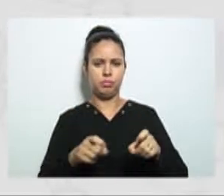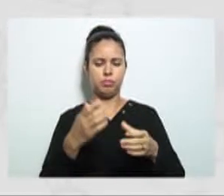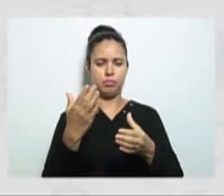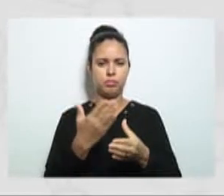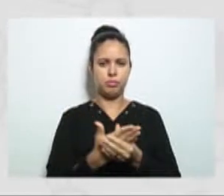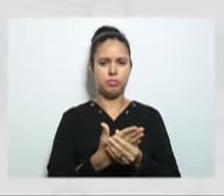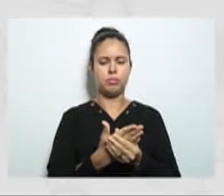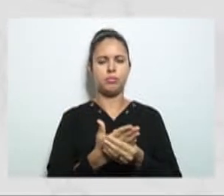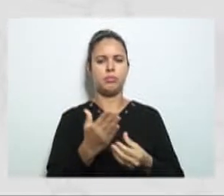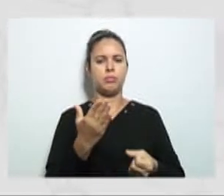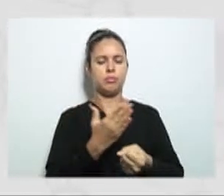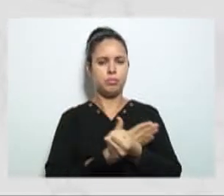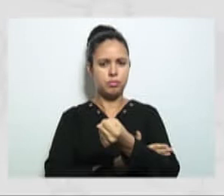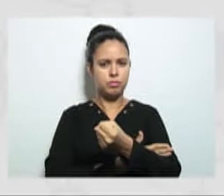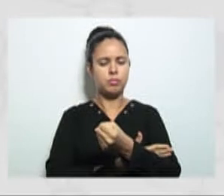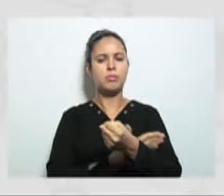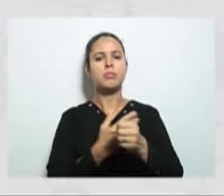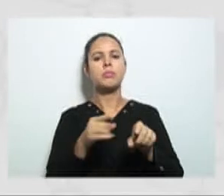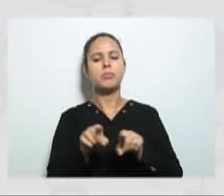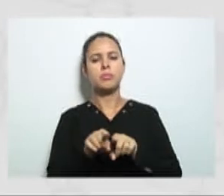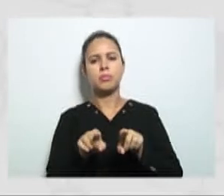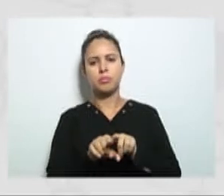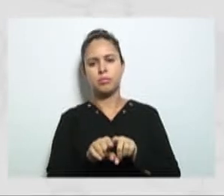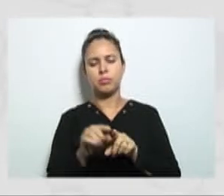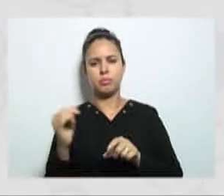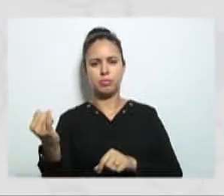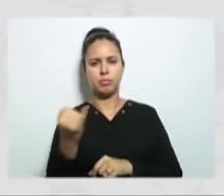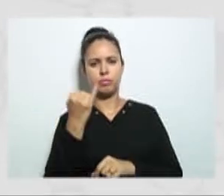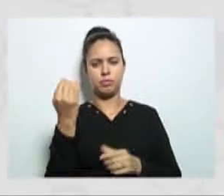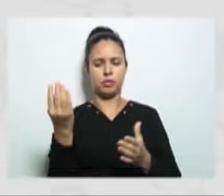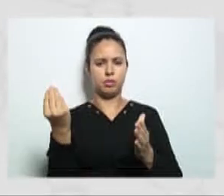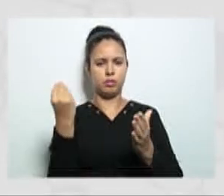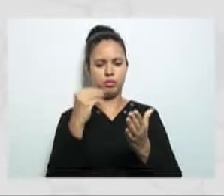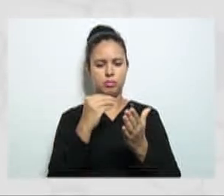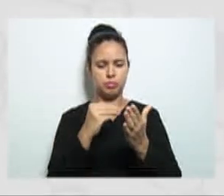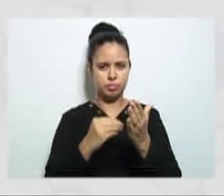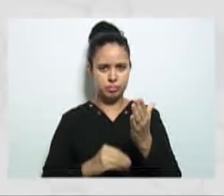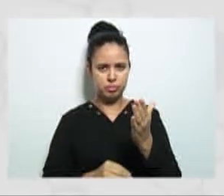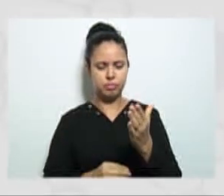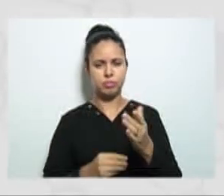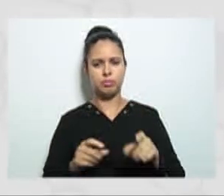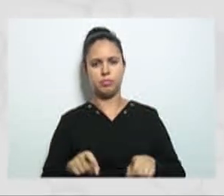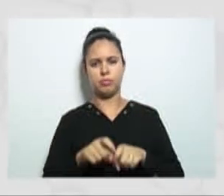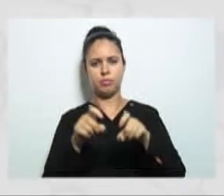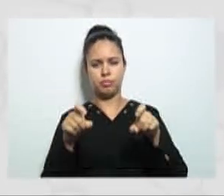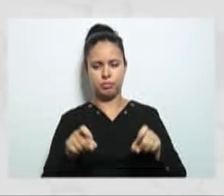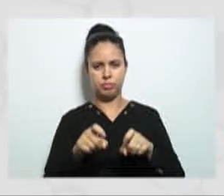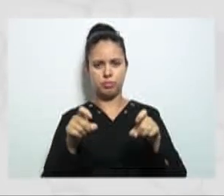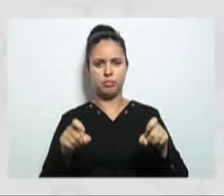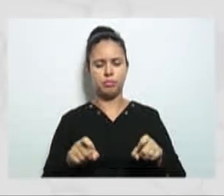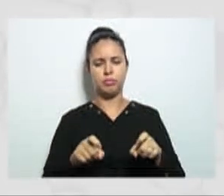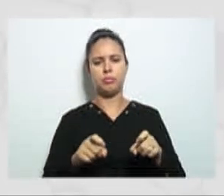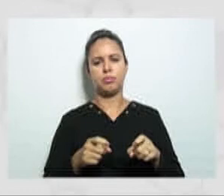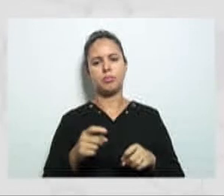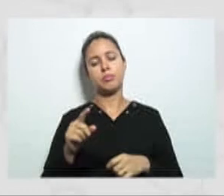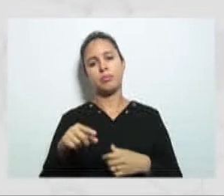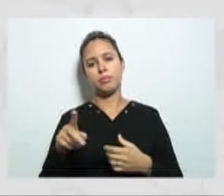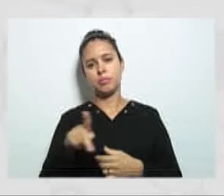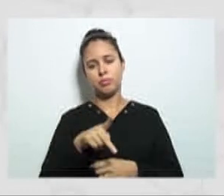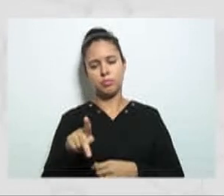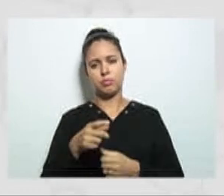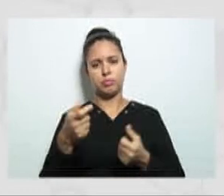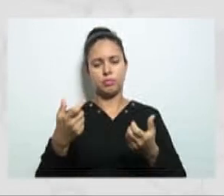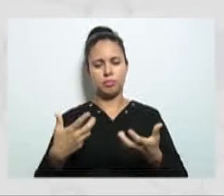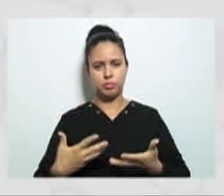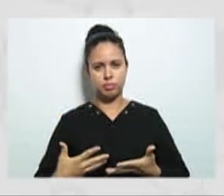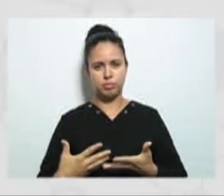pastas no sistema operacional e possuem a importância de alimentar o sistema com os dados para serem extraídas as informações. A professora bem falou, né? Isso, estou aqui